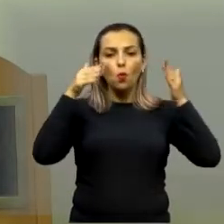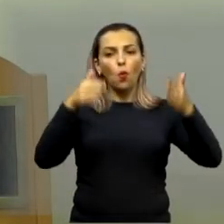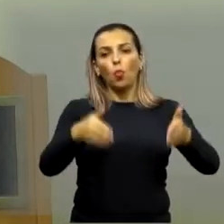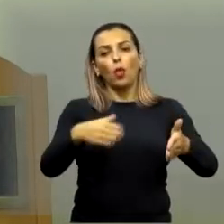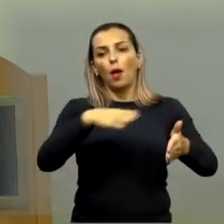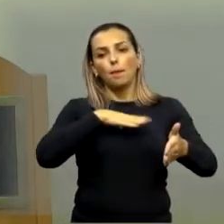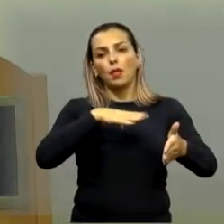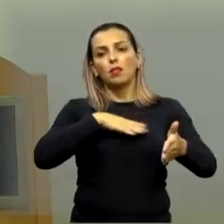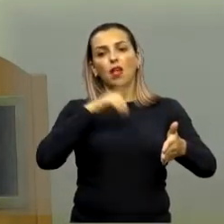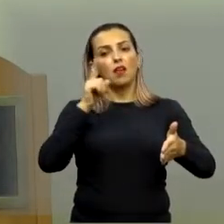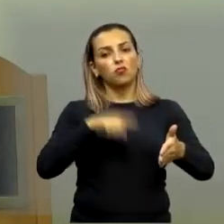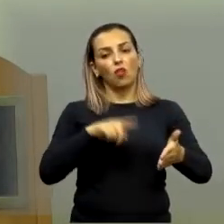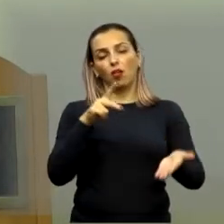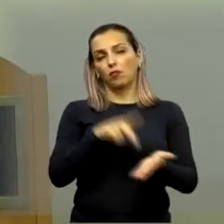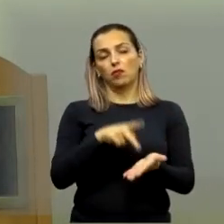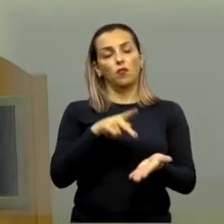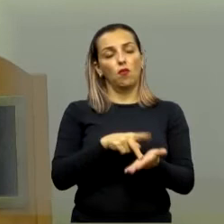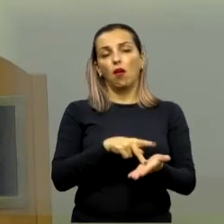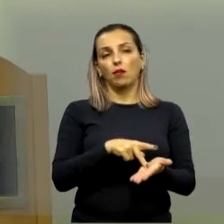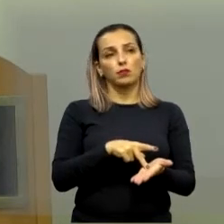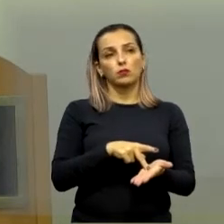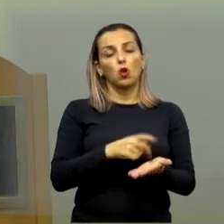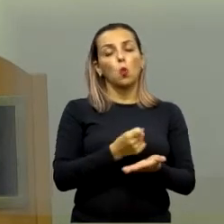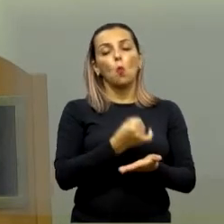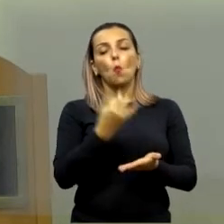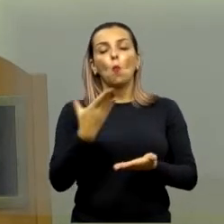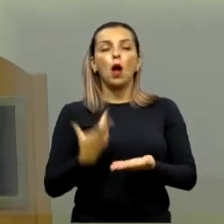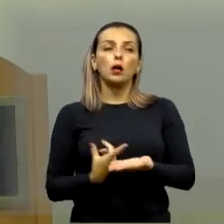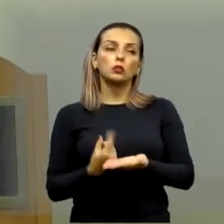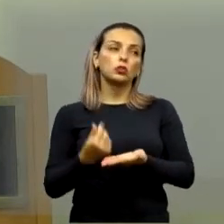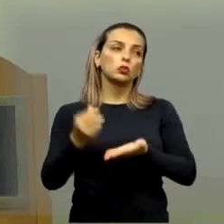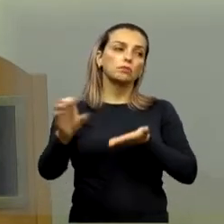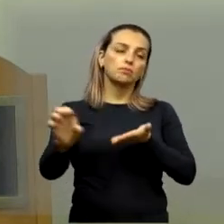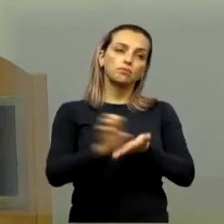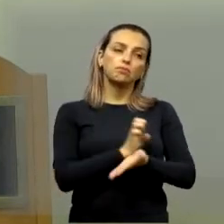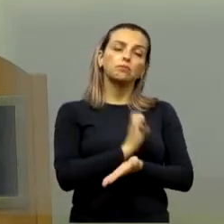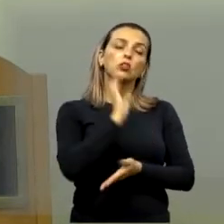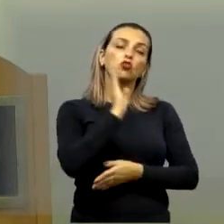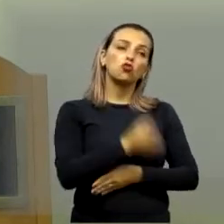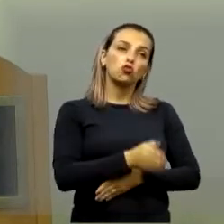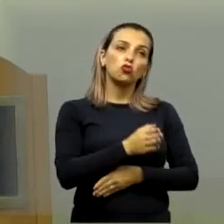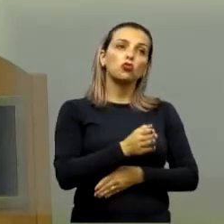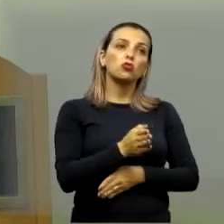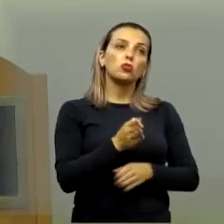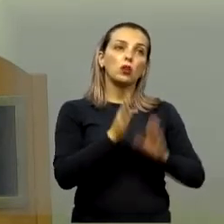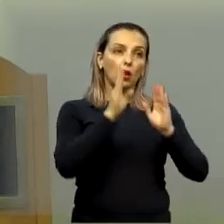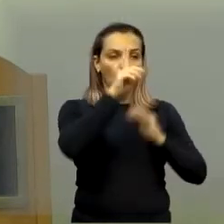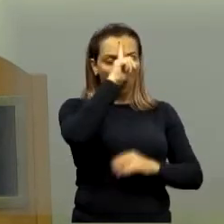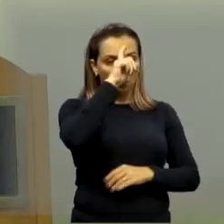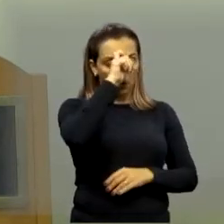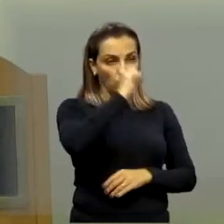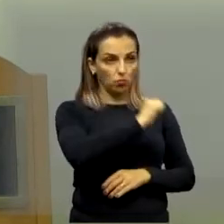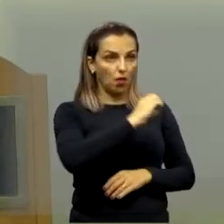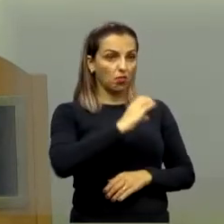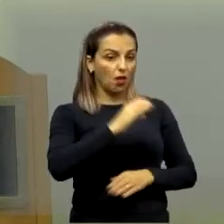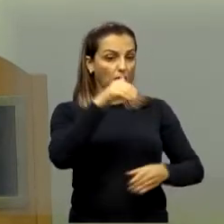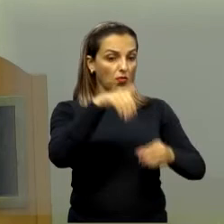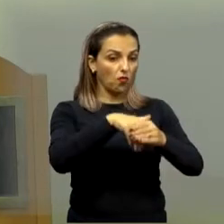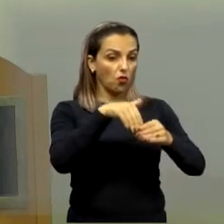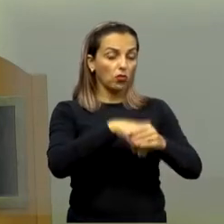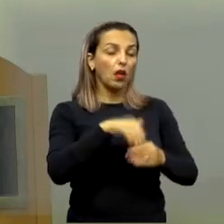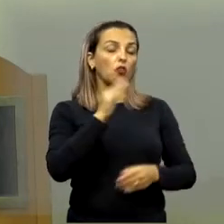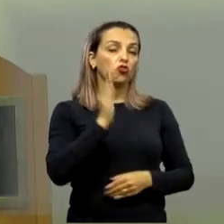não tenha essa dúvida e quantas emenda dinheiro já não chegou aqui nessa casa para Santa casa que nós já voltamos aqui